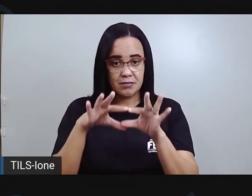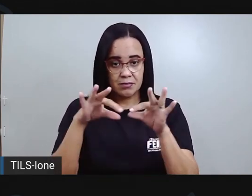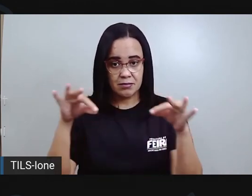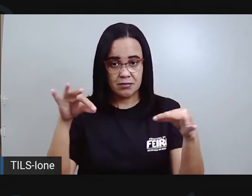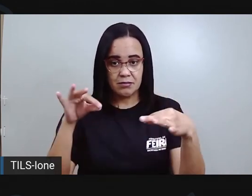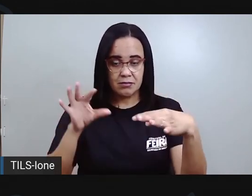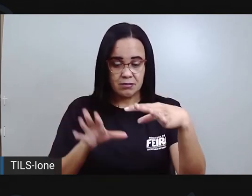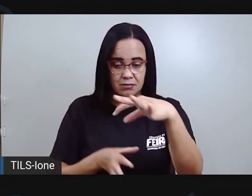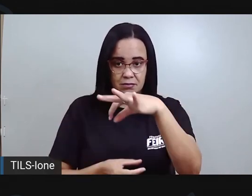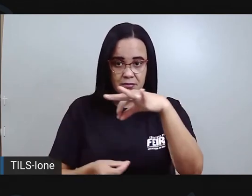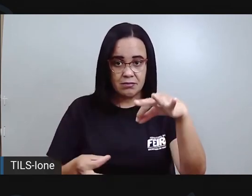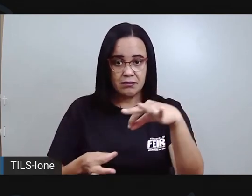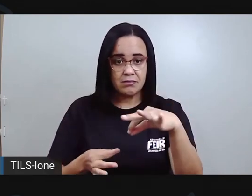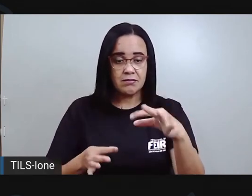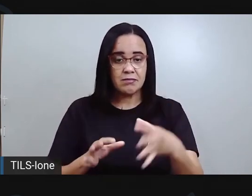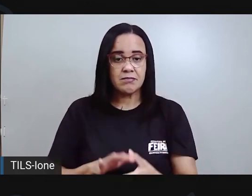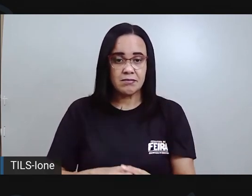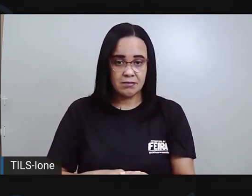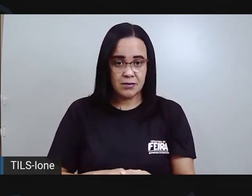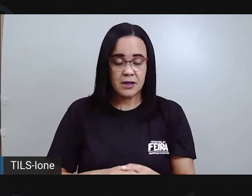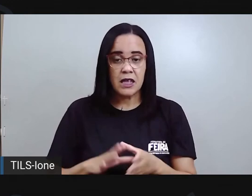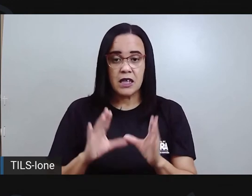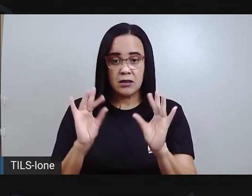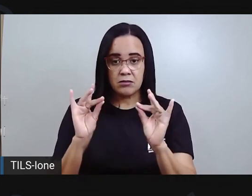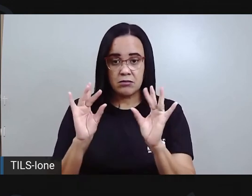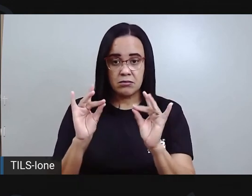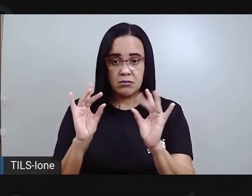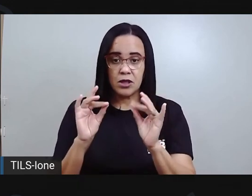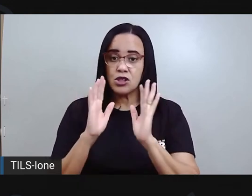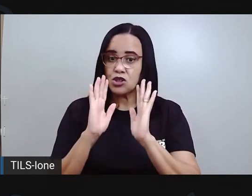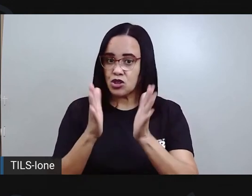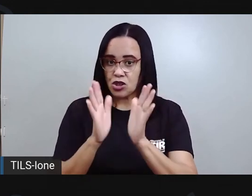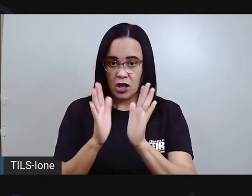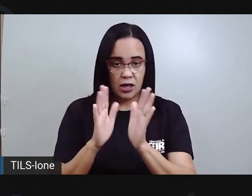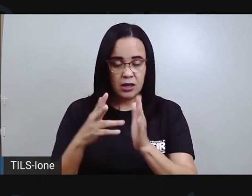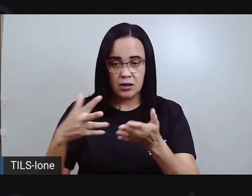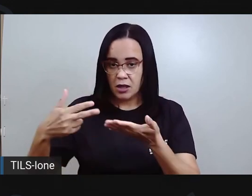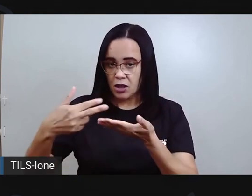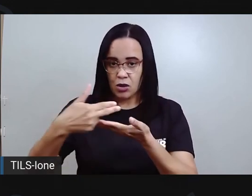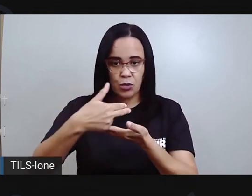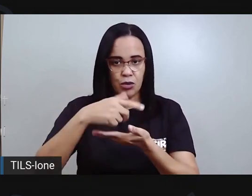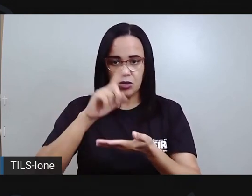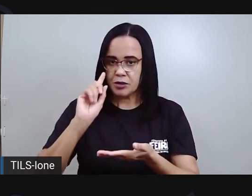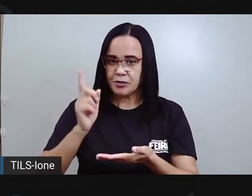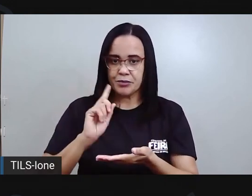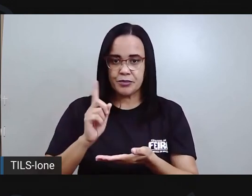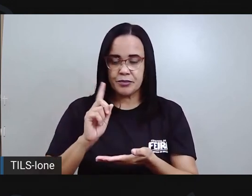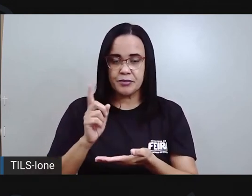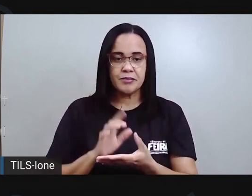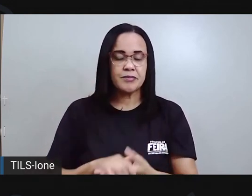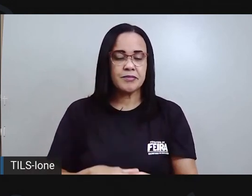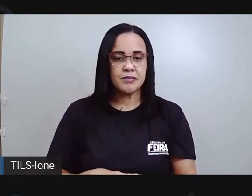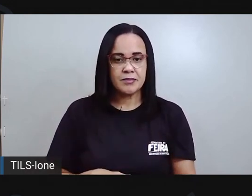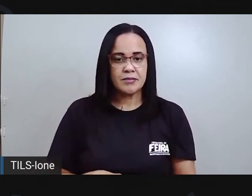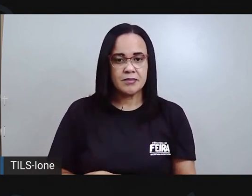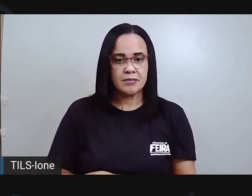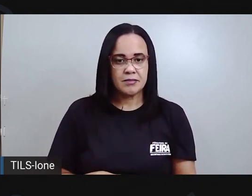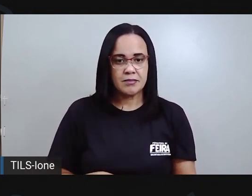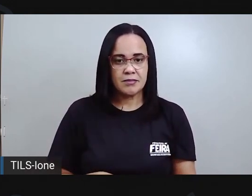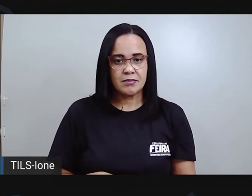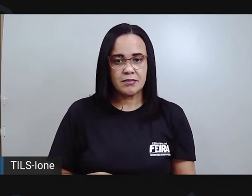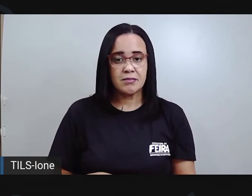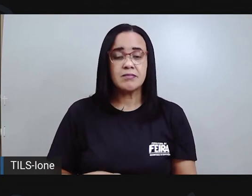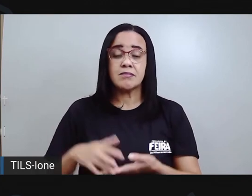embaixo nós temos uma pontinha que já está colada. A gente não pode recortar essa parte. tá certo? Então, a Proelisa vai pegar